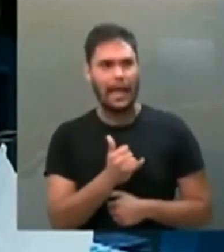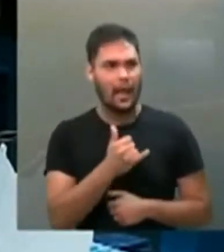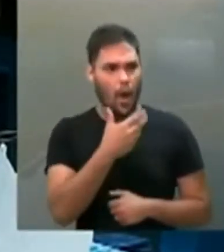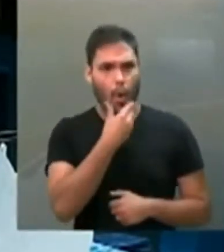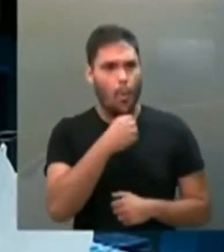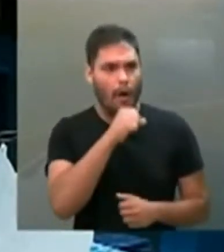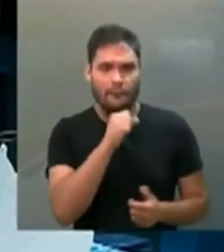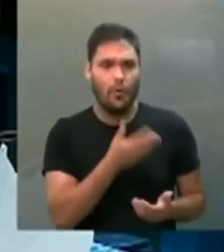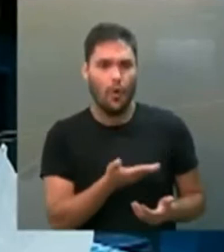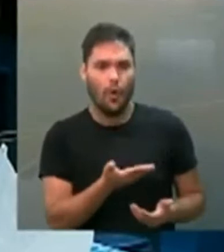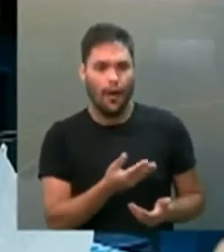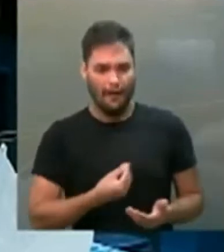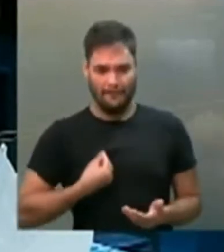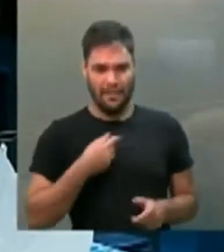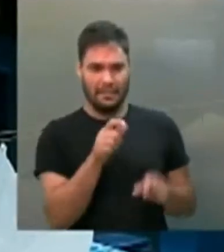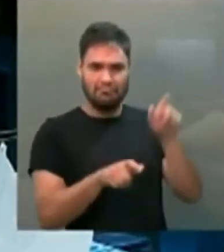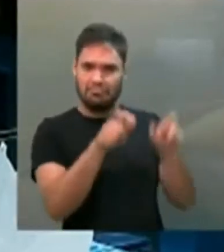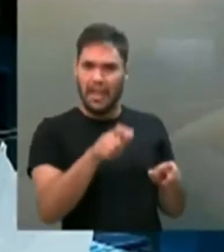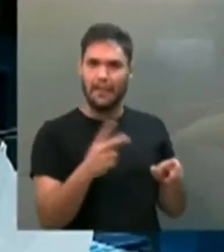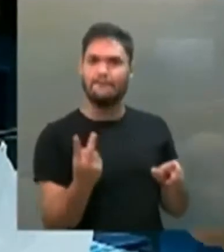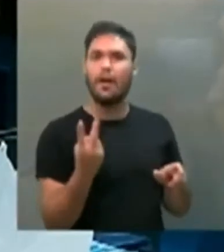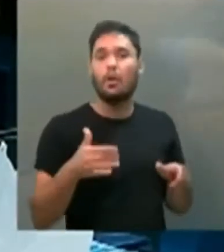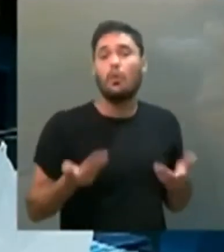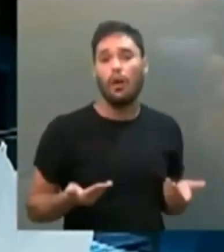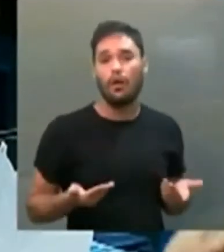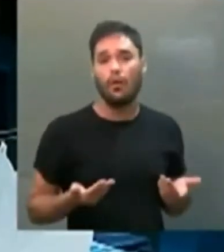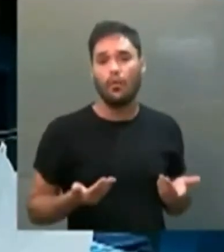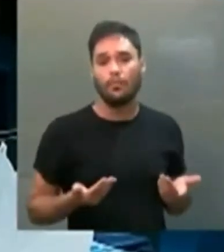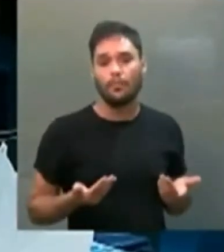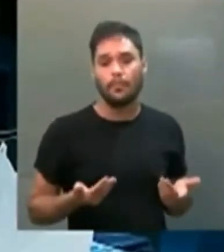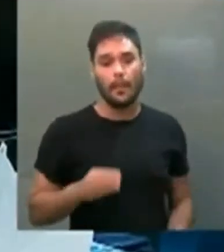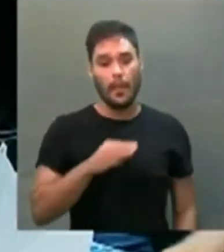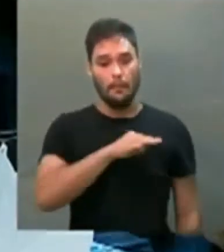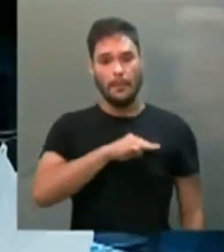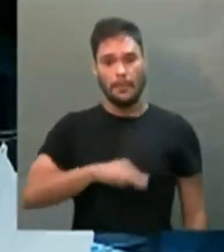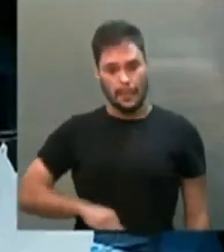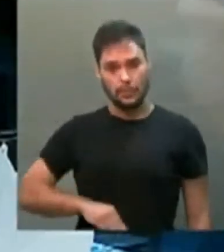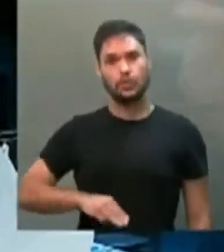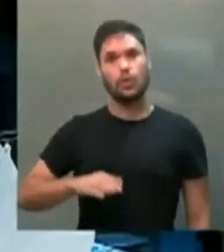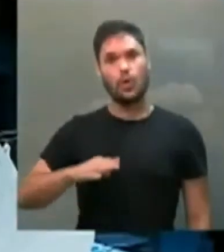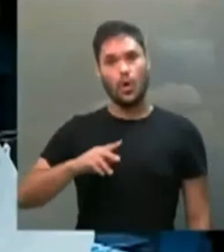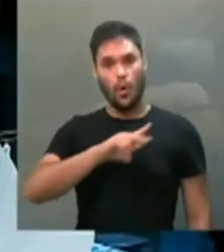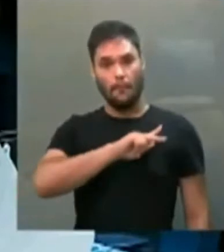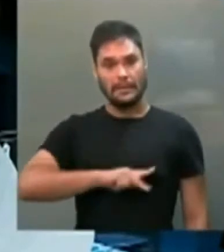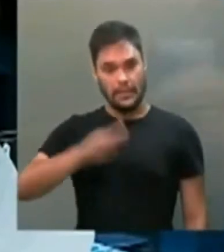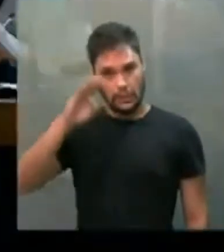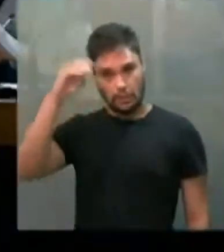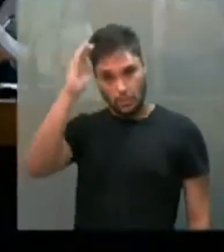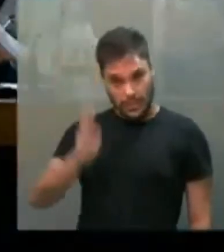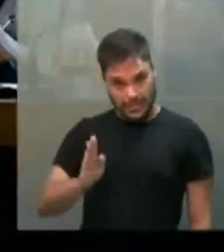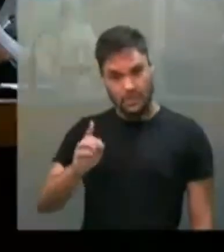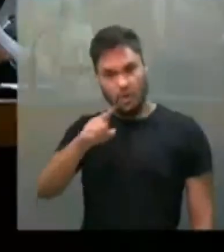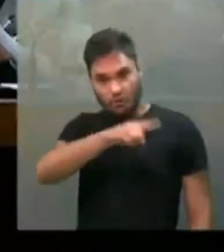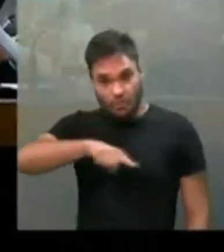avô? Senhor ministro e presidente da República, a digital de vocês estão